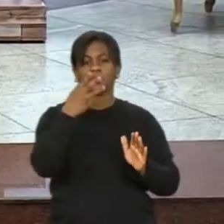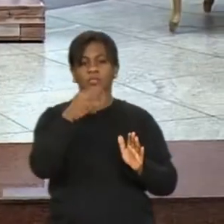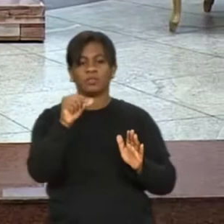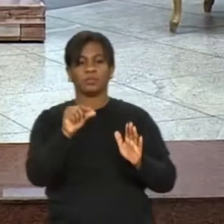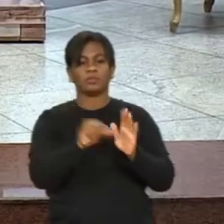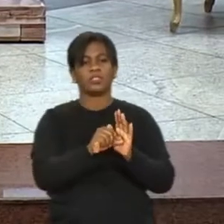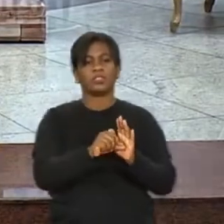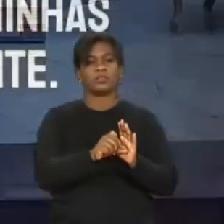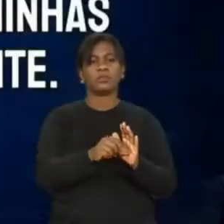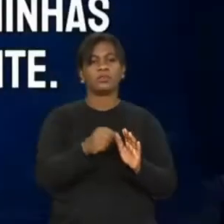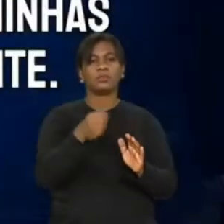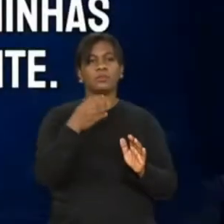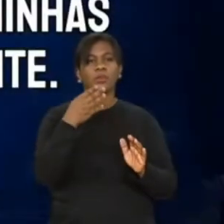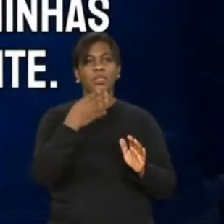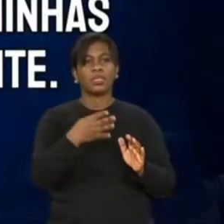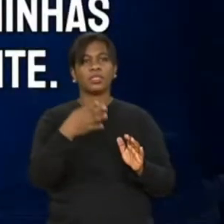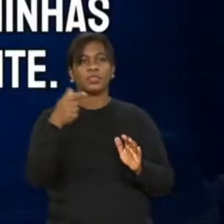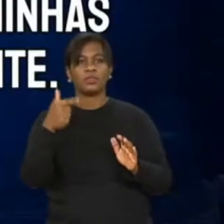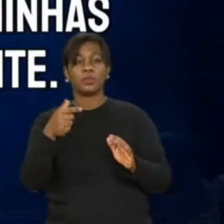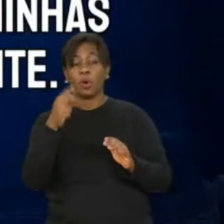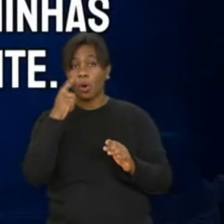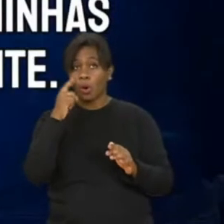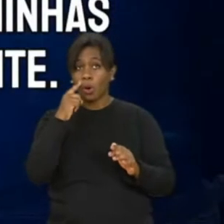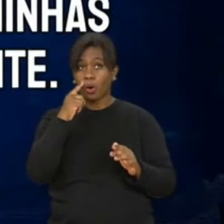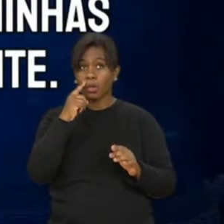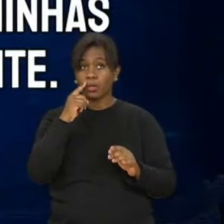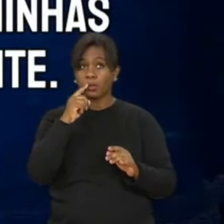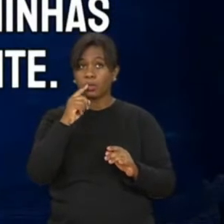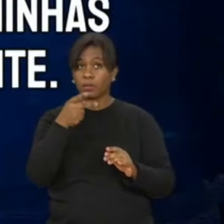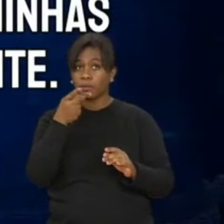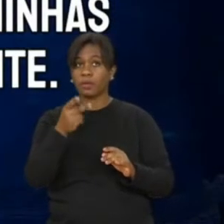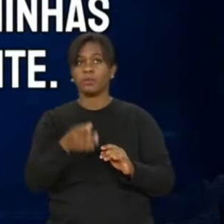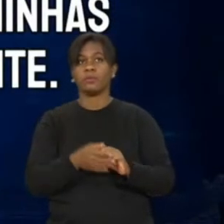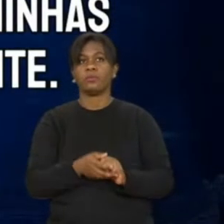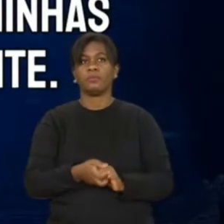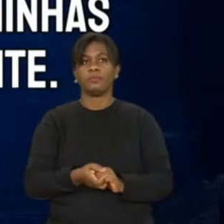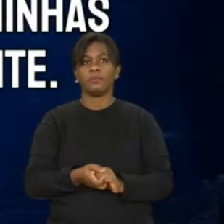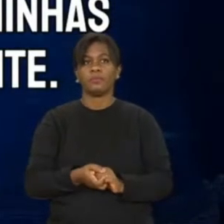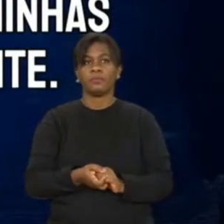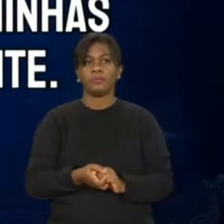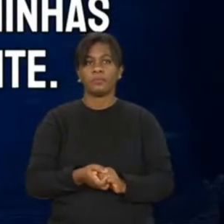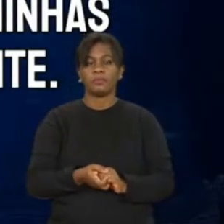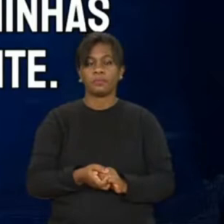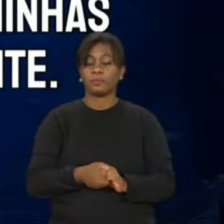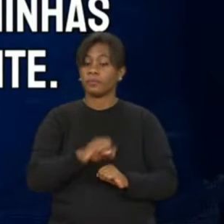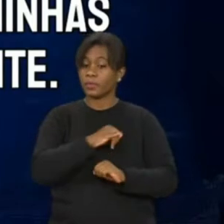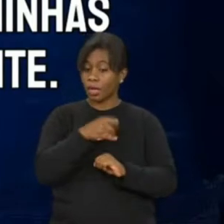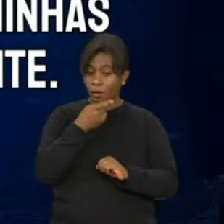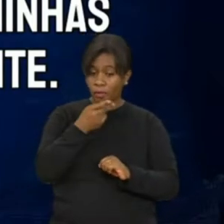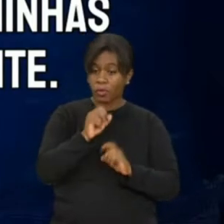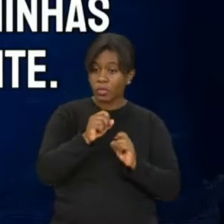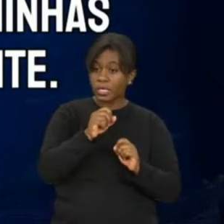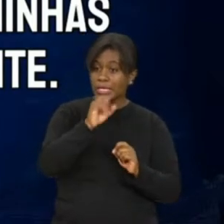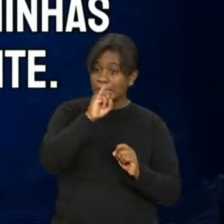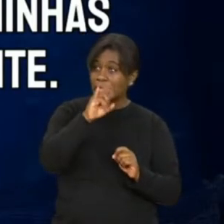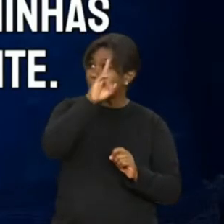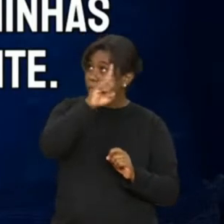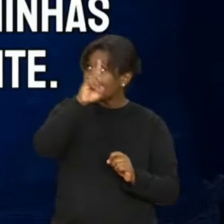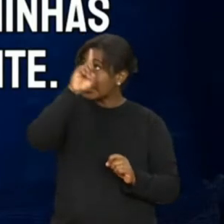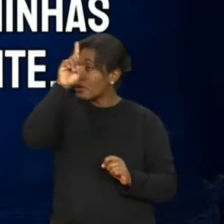favor, olha o que ele disse, guarde essa palavra: se o Deus de meu pai, o Deus de